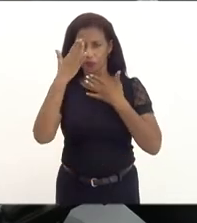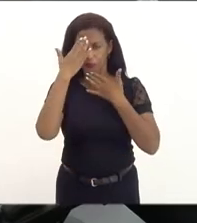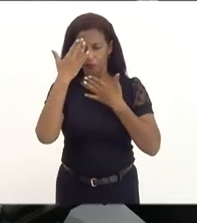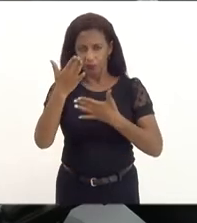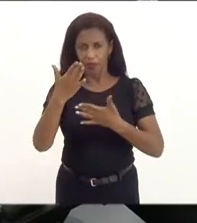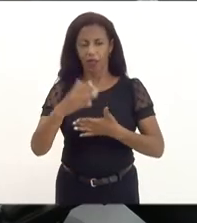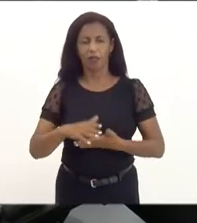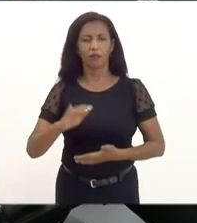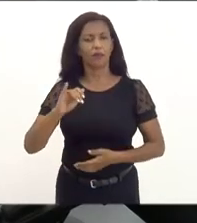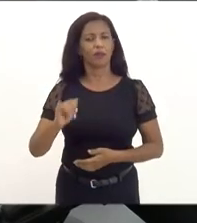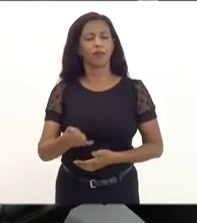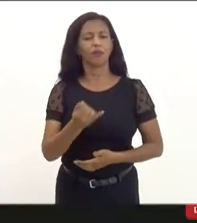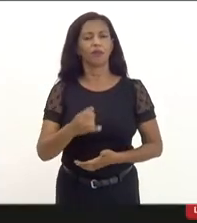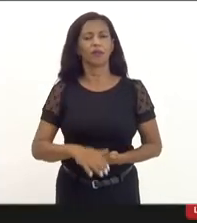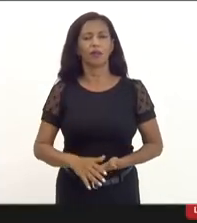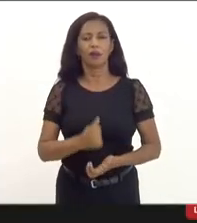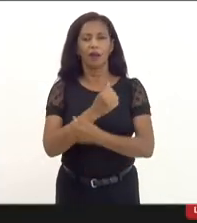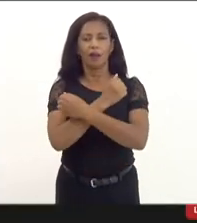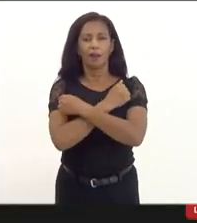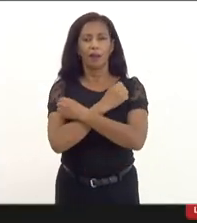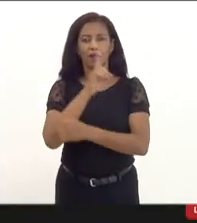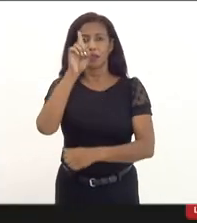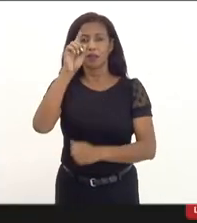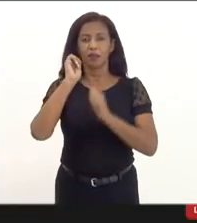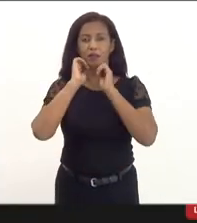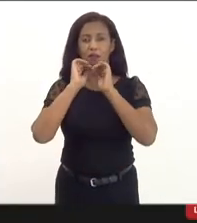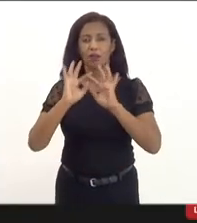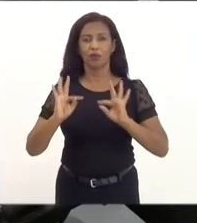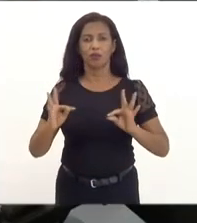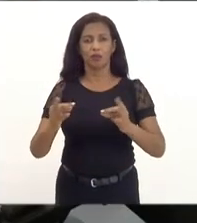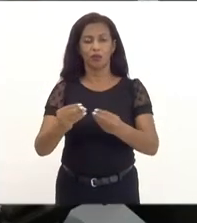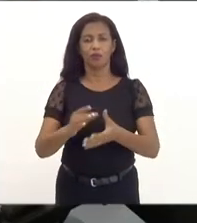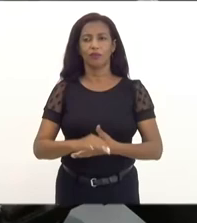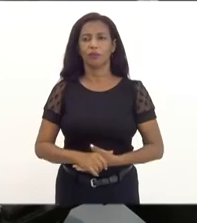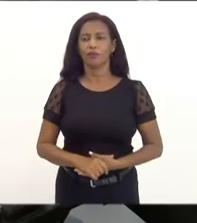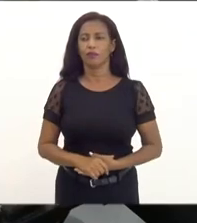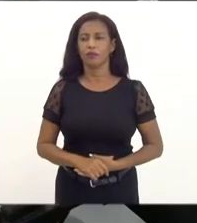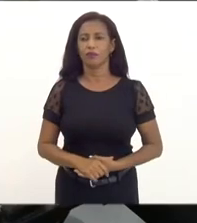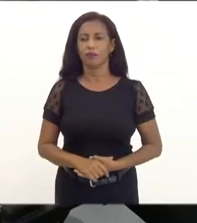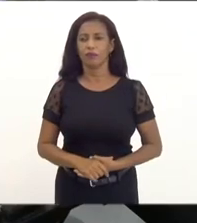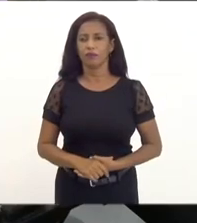obrigado Mais uma vez pela oportunidade Um grande abraço que Deus abençoe a vida de todos